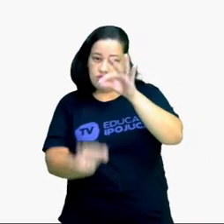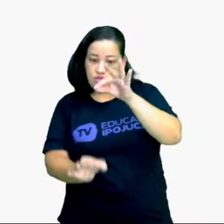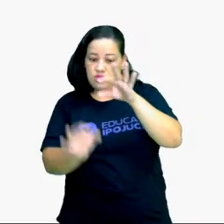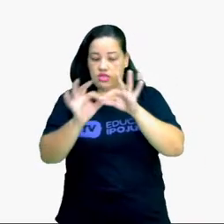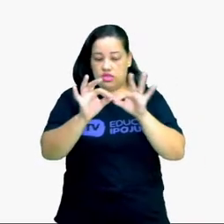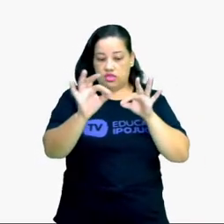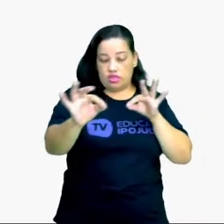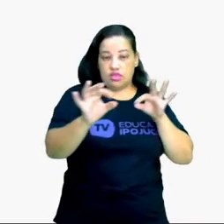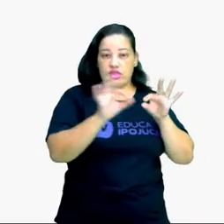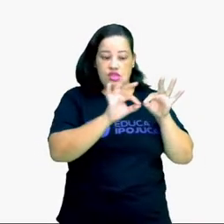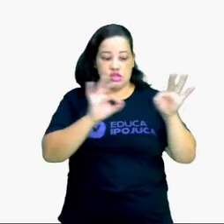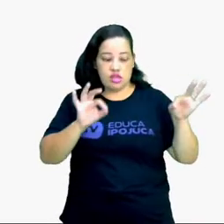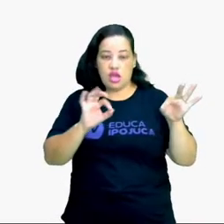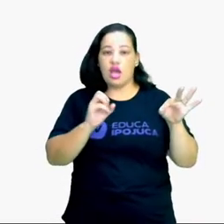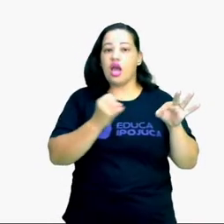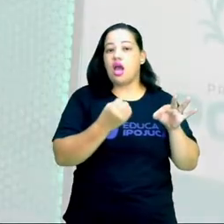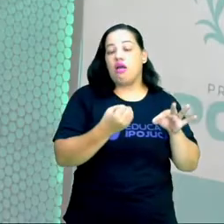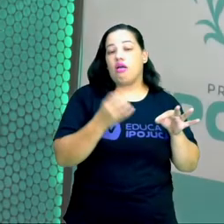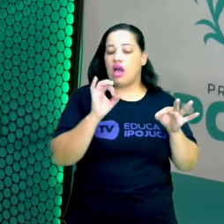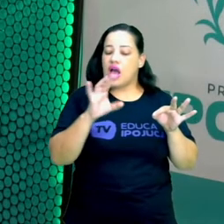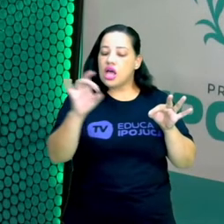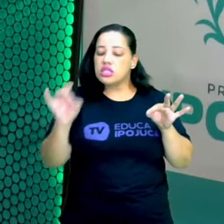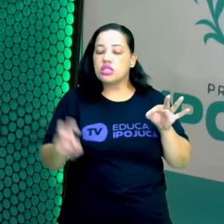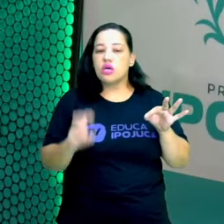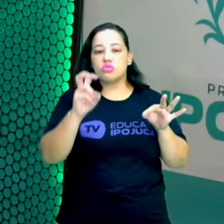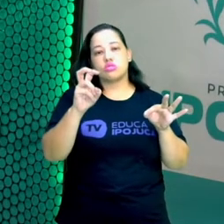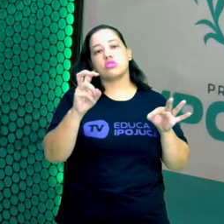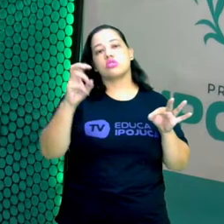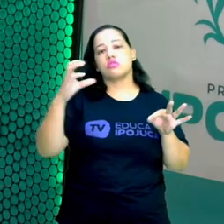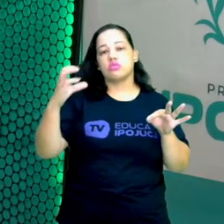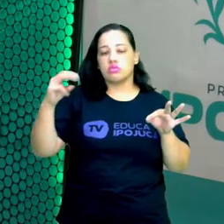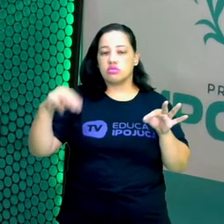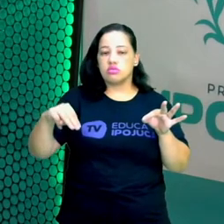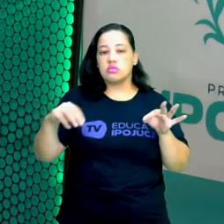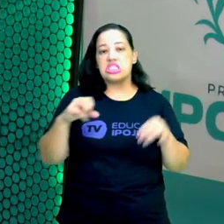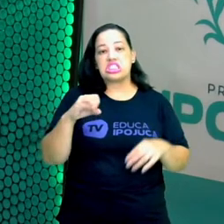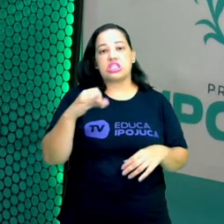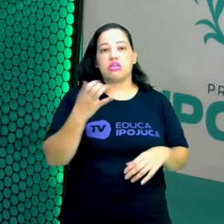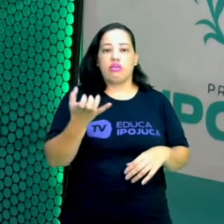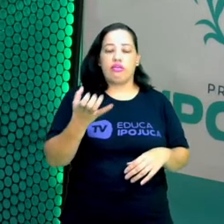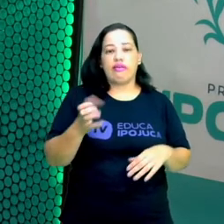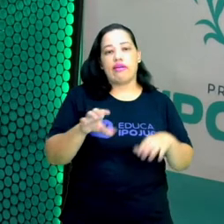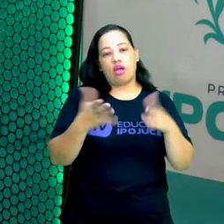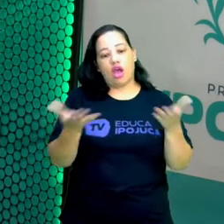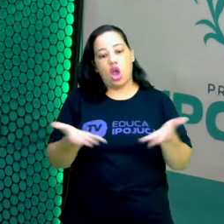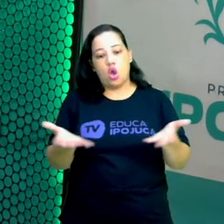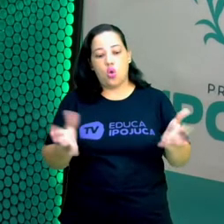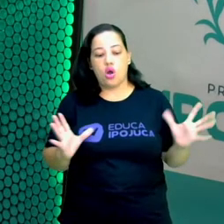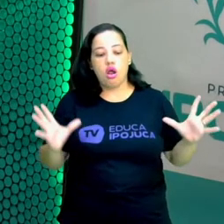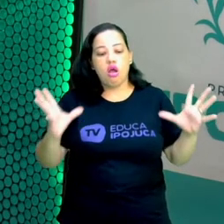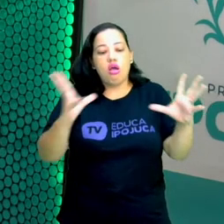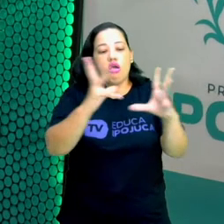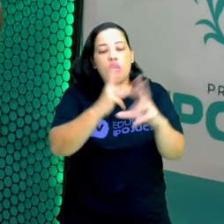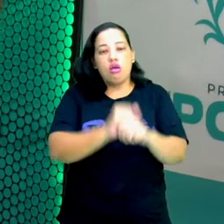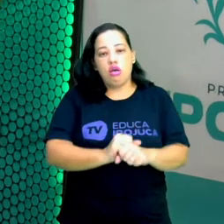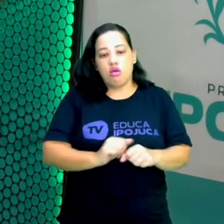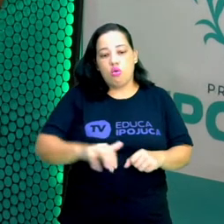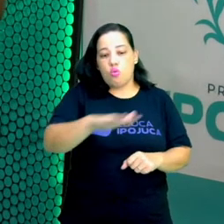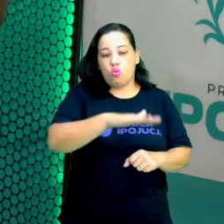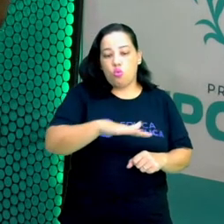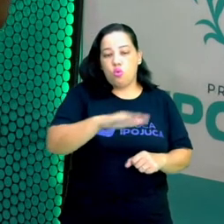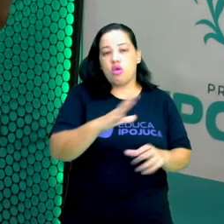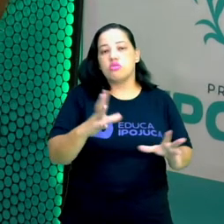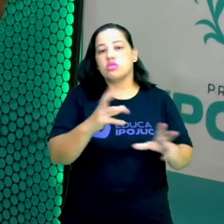centímetros. Se eu quiser medir o volume deste cubo, então eu vou dizer que é 5 elevado à